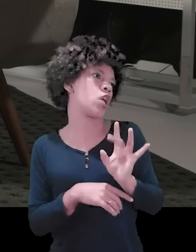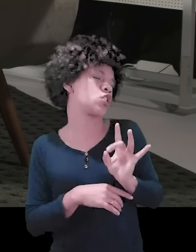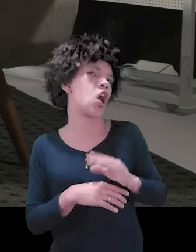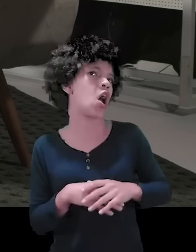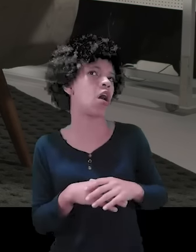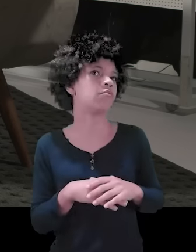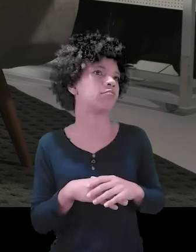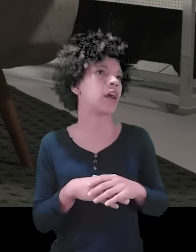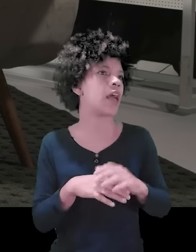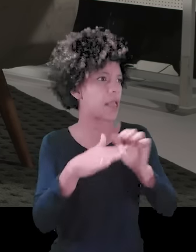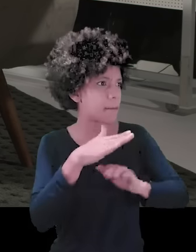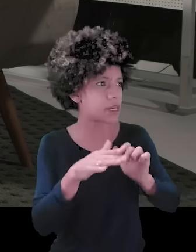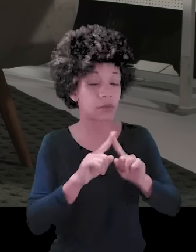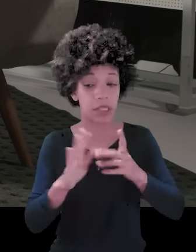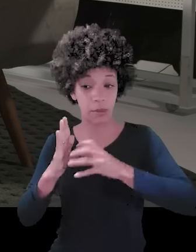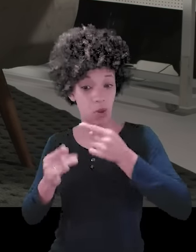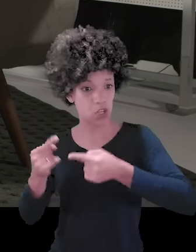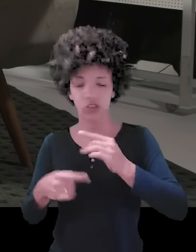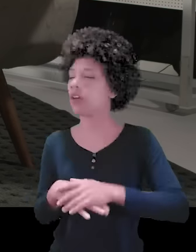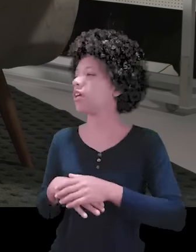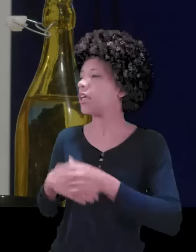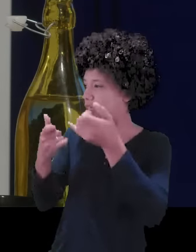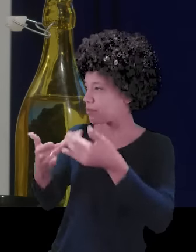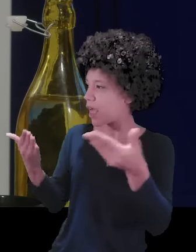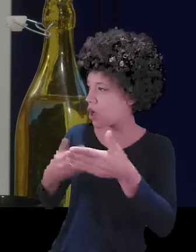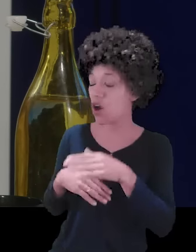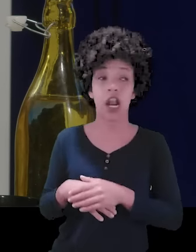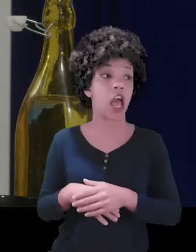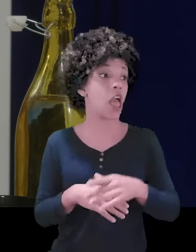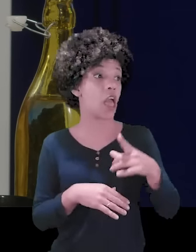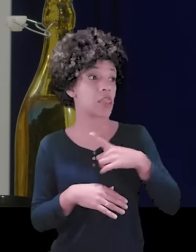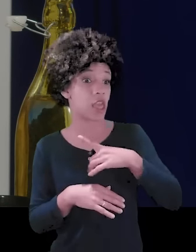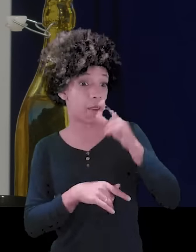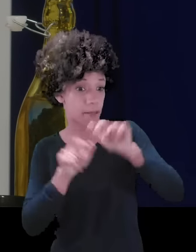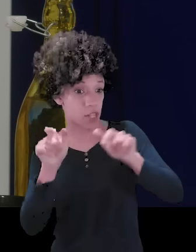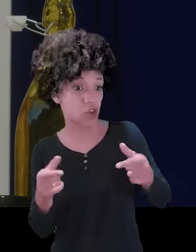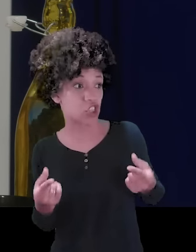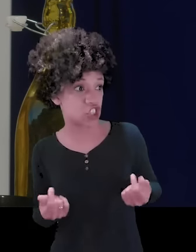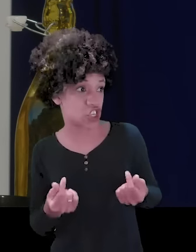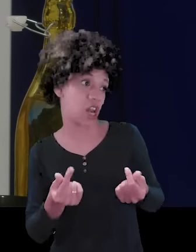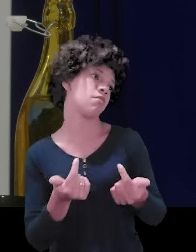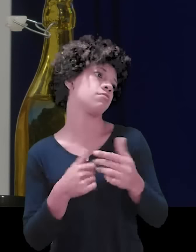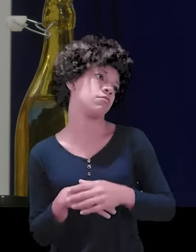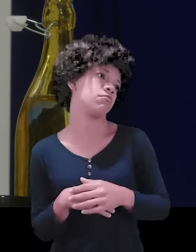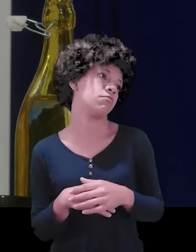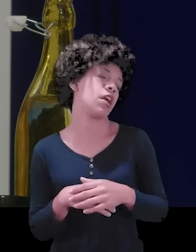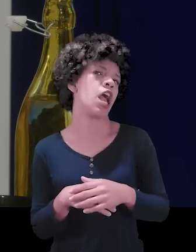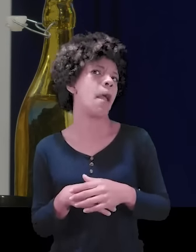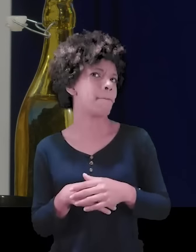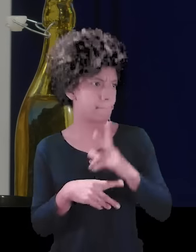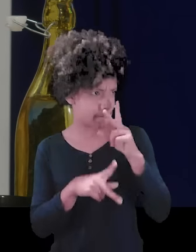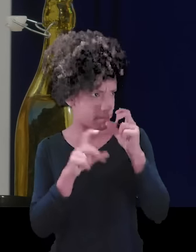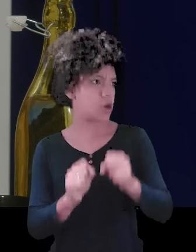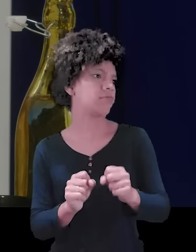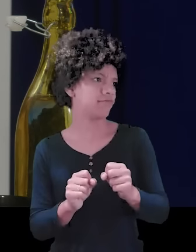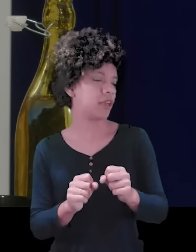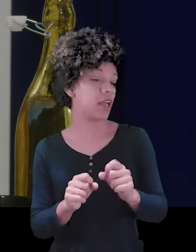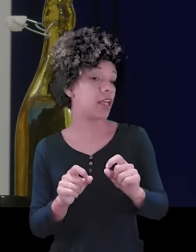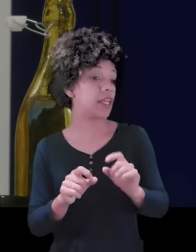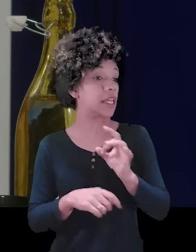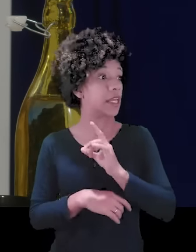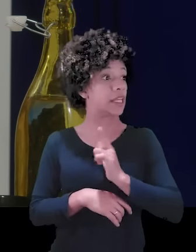São só as vezes grandes empresas é política eu ia falar isso agora a gente de grana tá é a gente por asa mesmo e daí